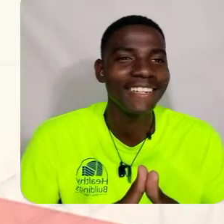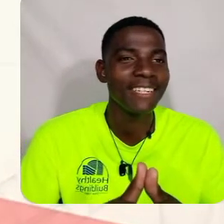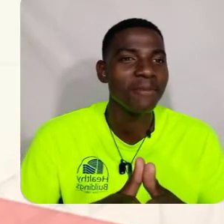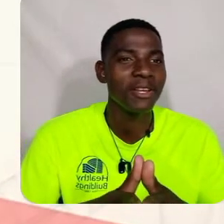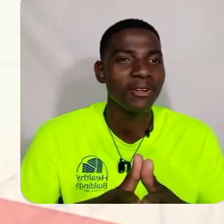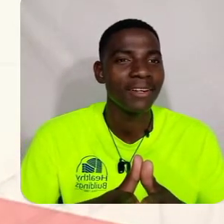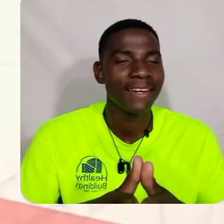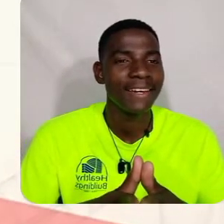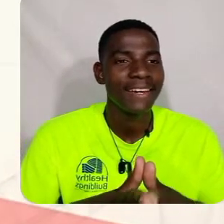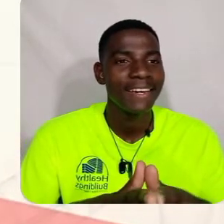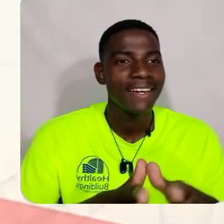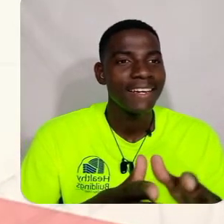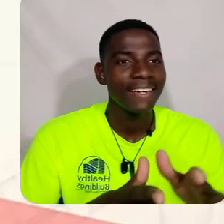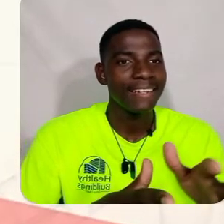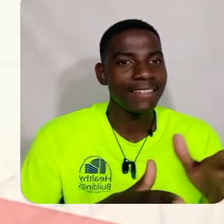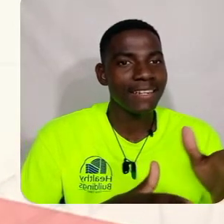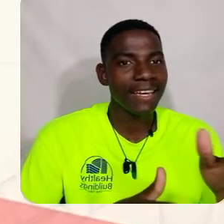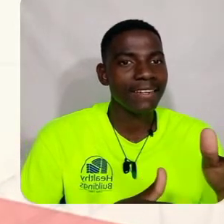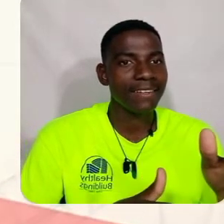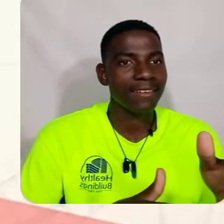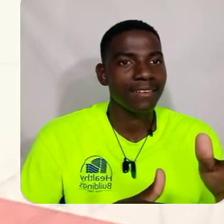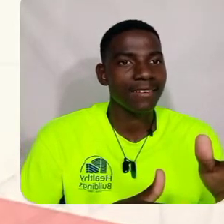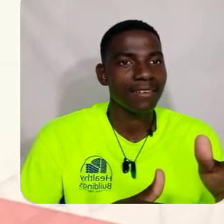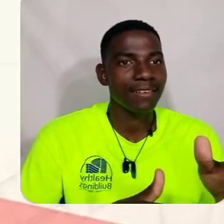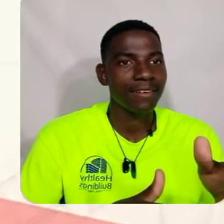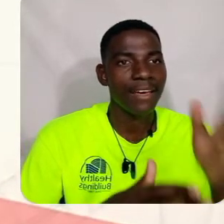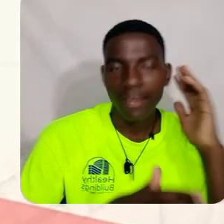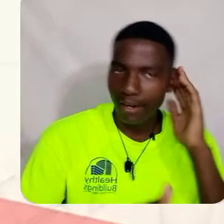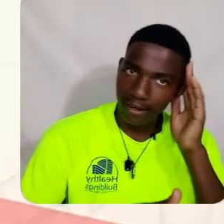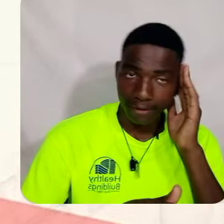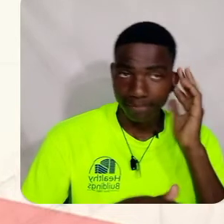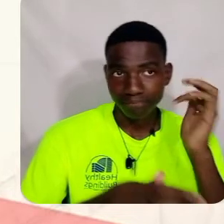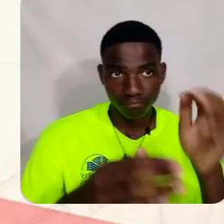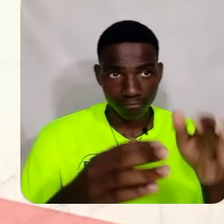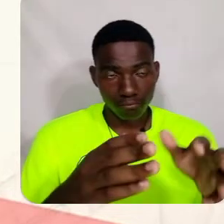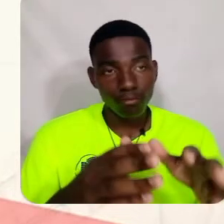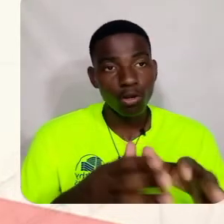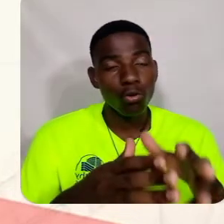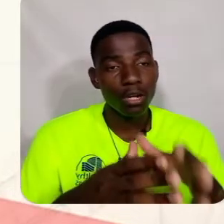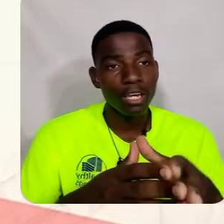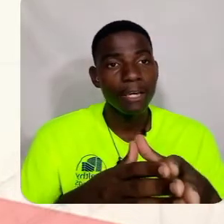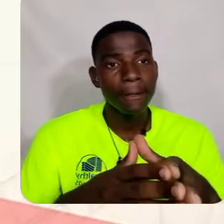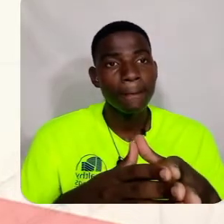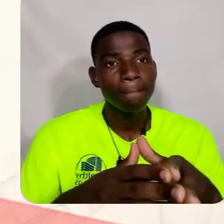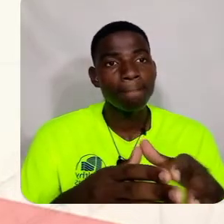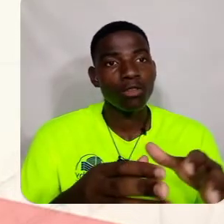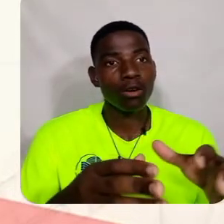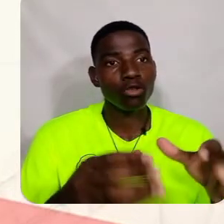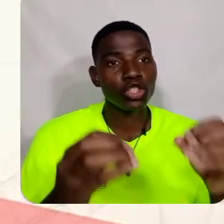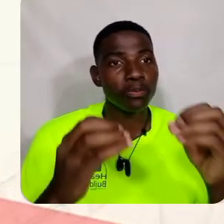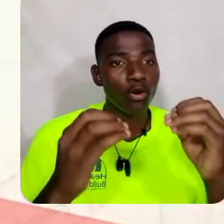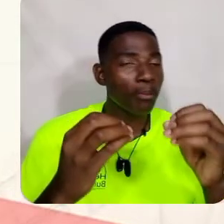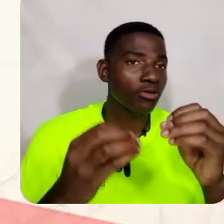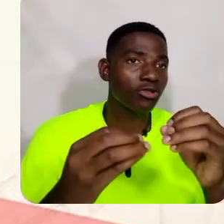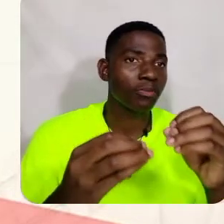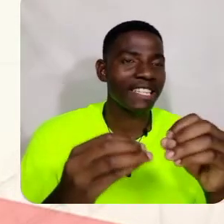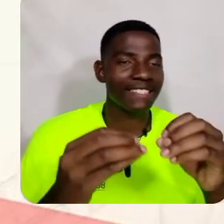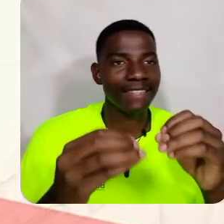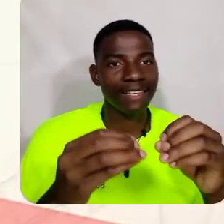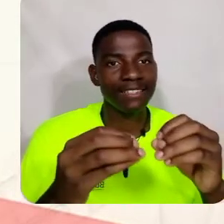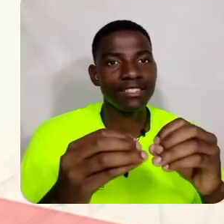se entendi melhor. Direita é o que os